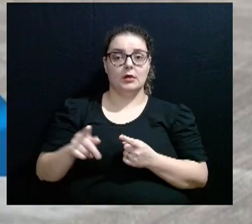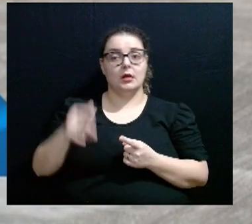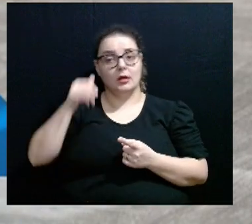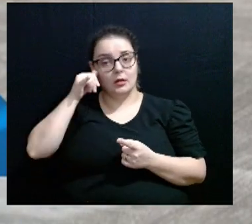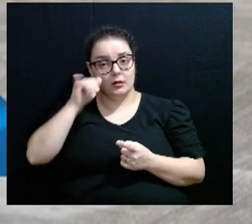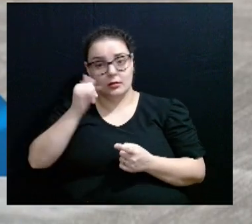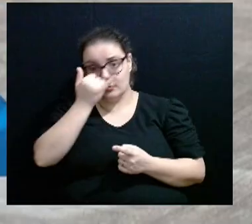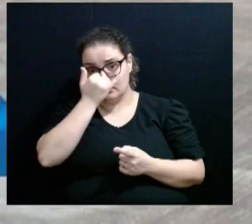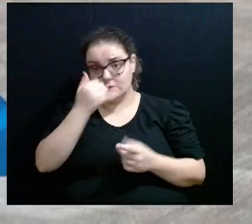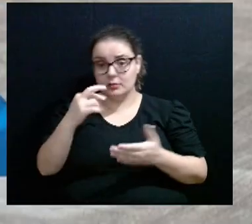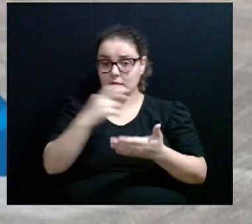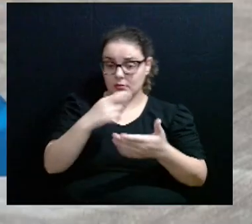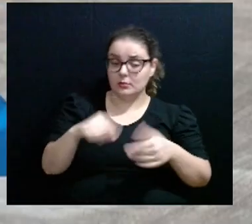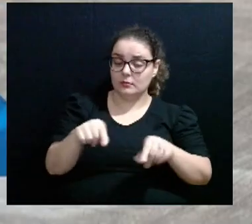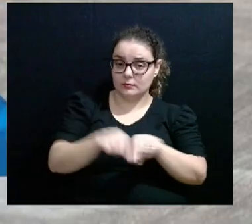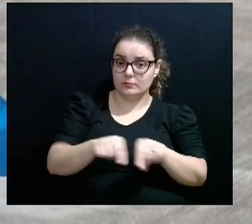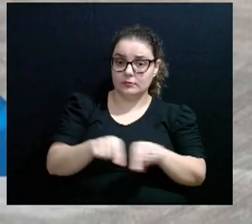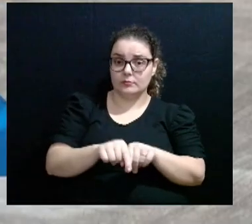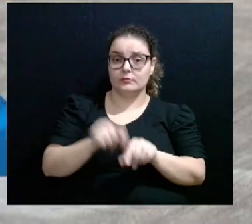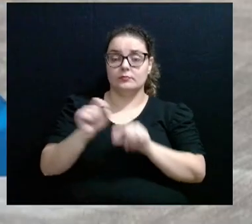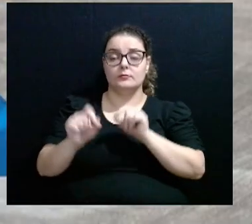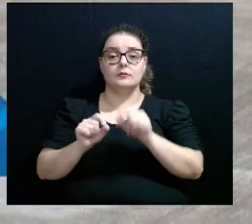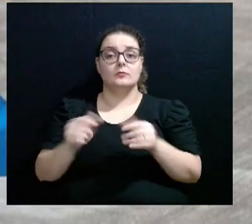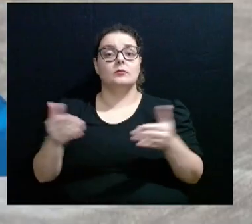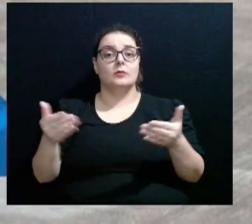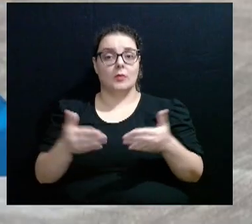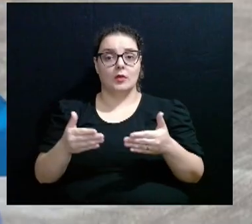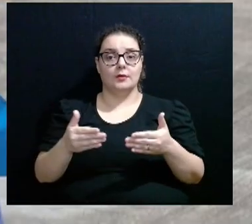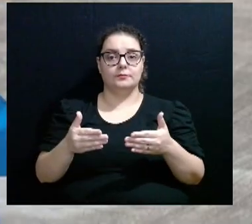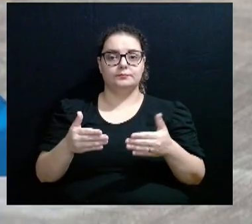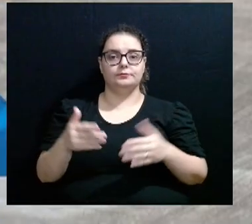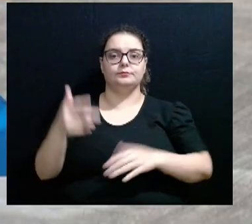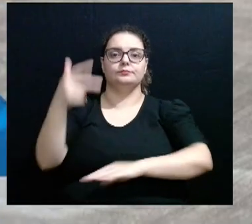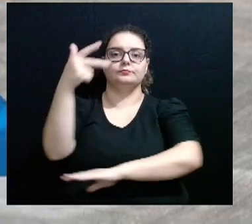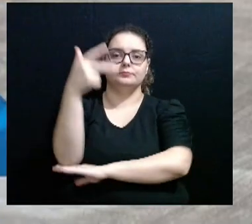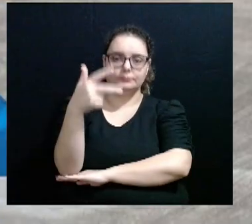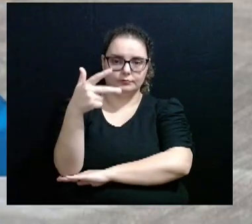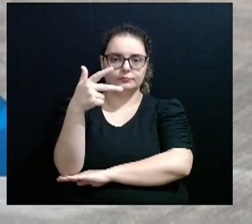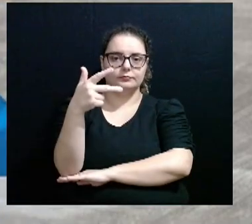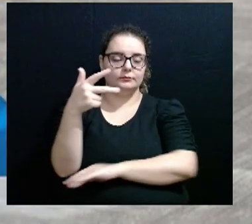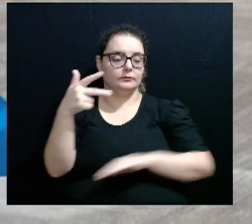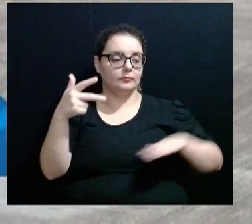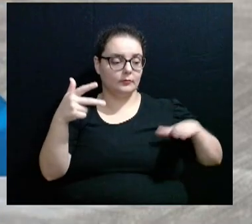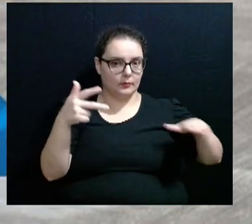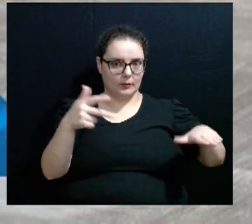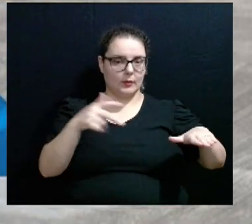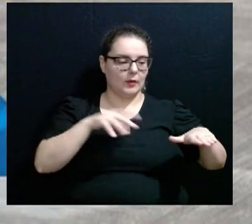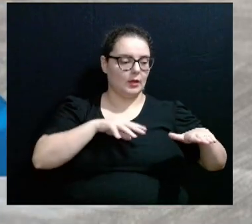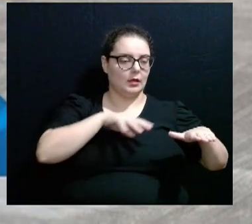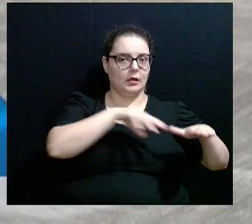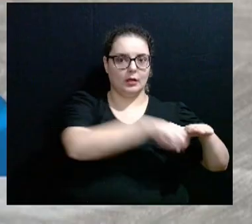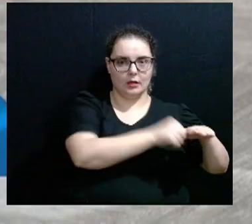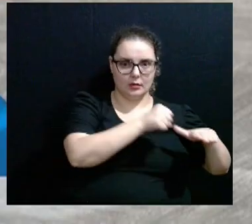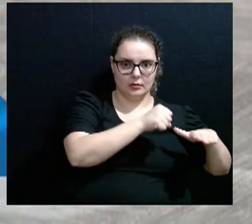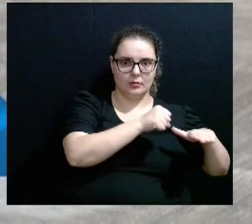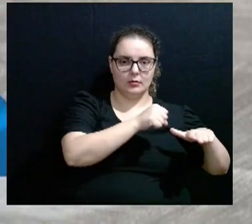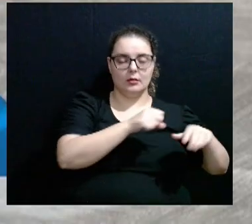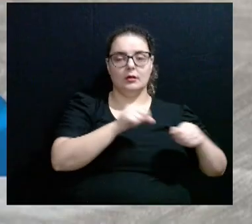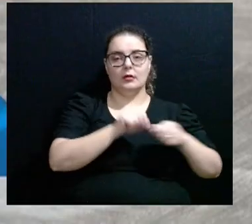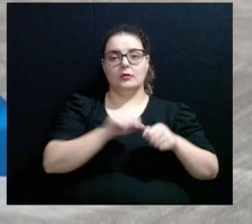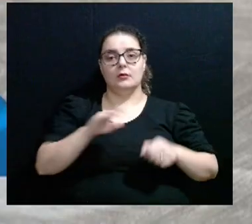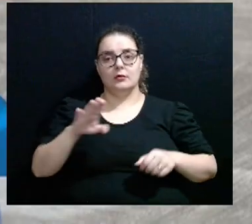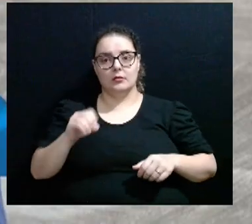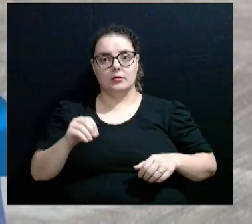também, que é o seguinte: hoje, se um carro ele é roubado e tem essa boletim de ocorrência aí feito, essa placa ela entra no